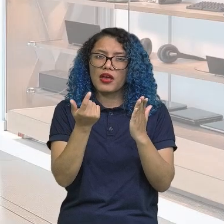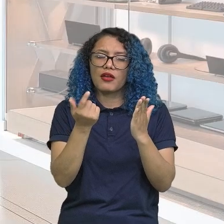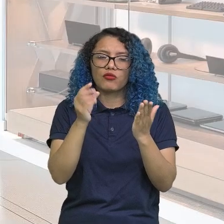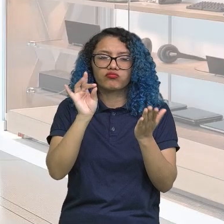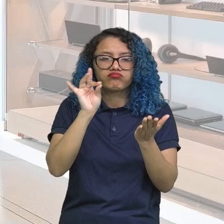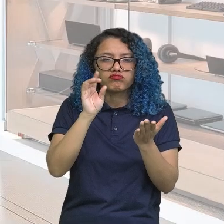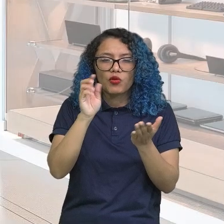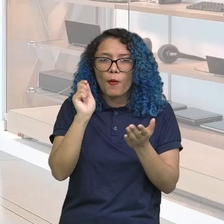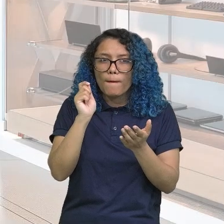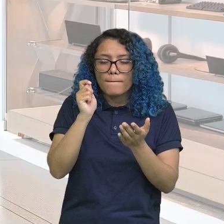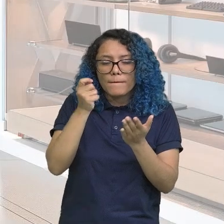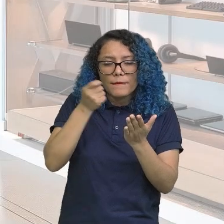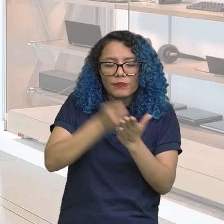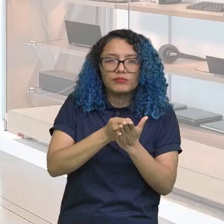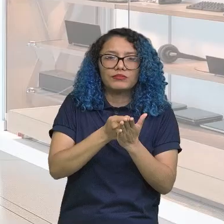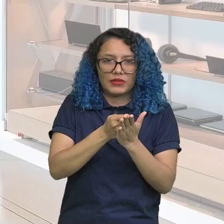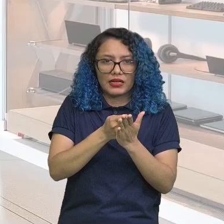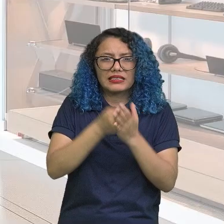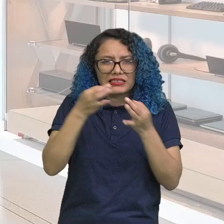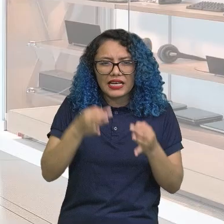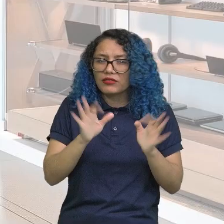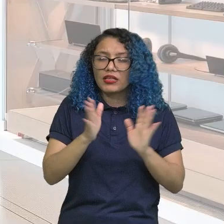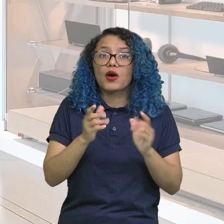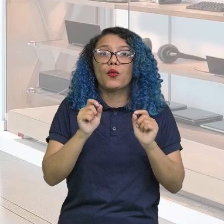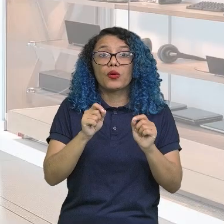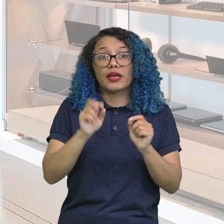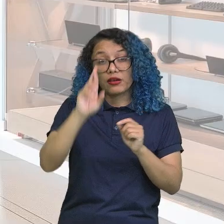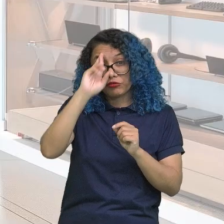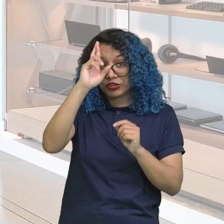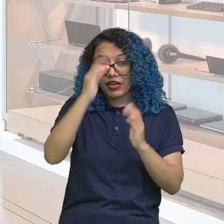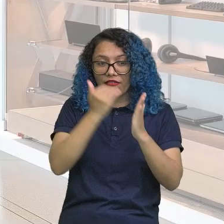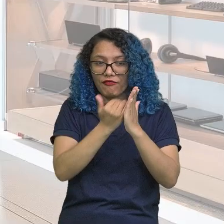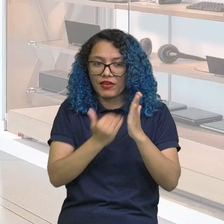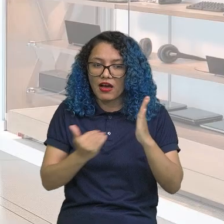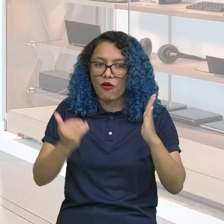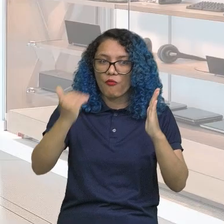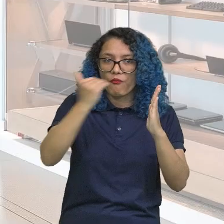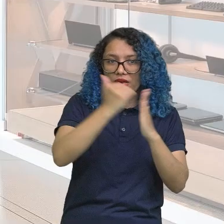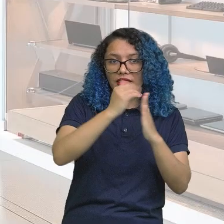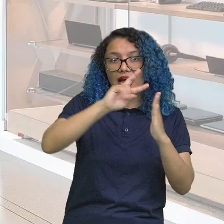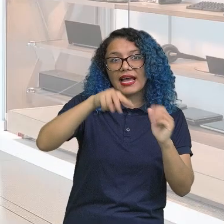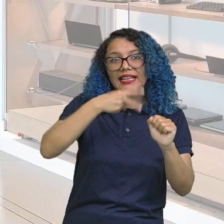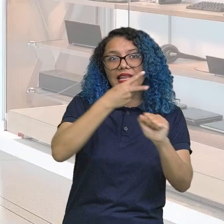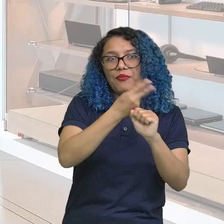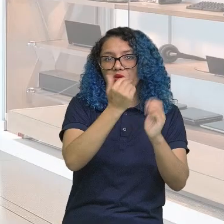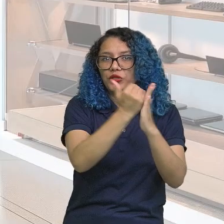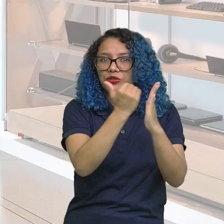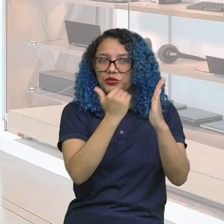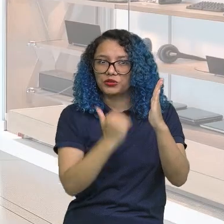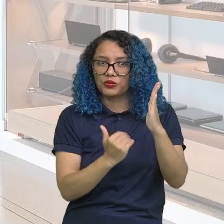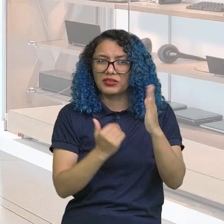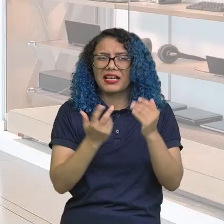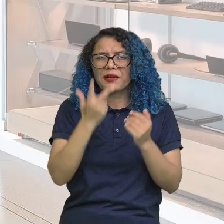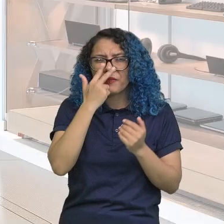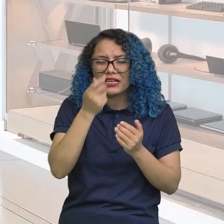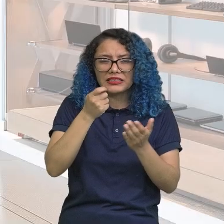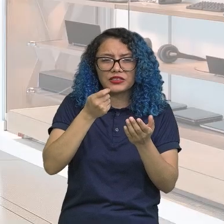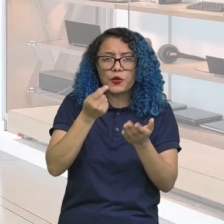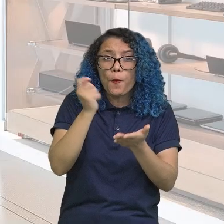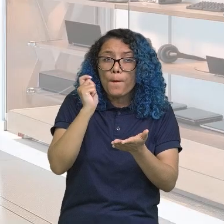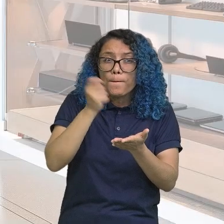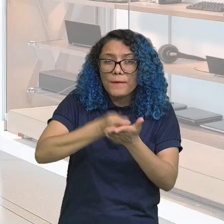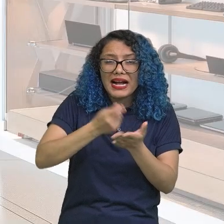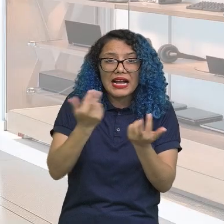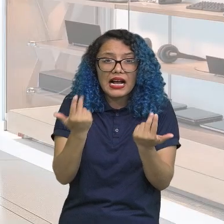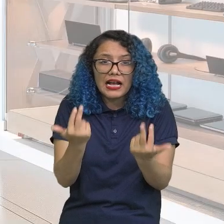lojista geralmente aumenta o valor para dar o desconto para que ele não saia no prejuízo. Mas agora, com toda certeza, você vai